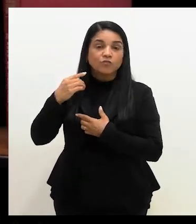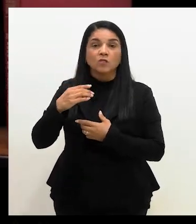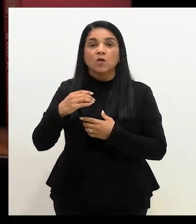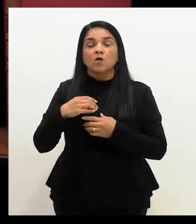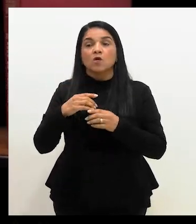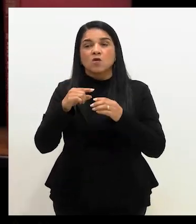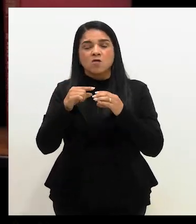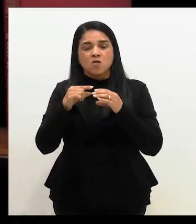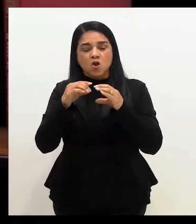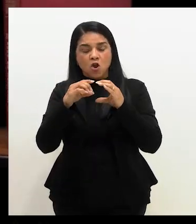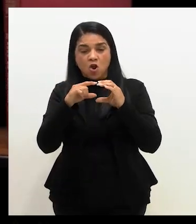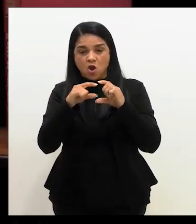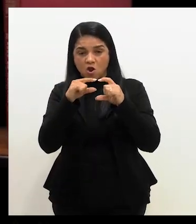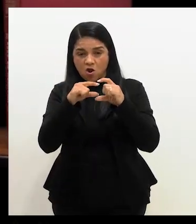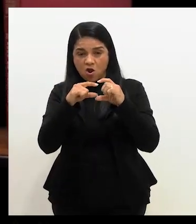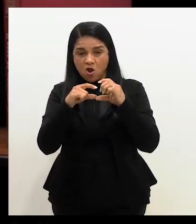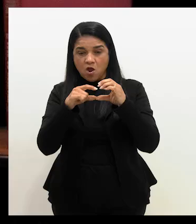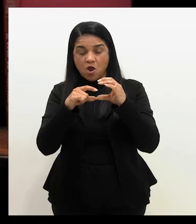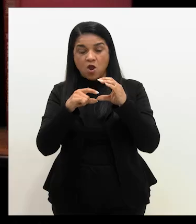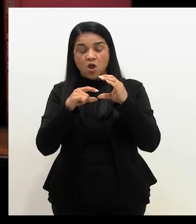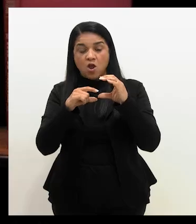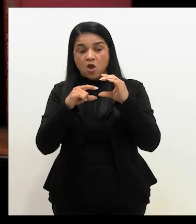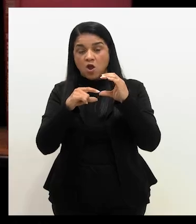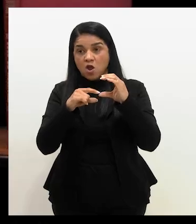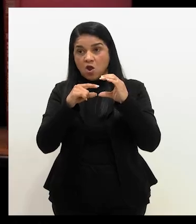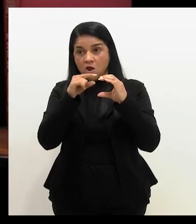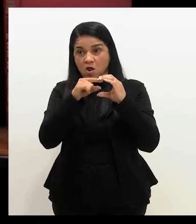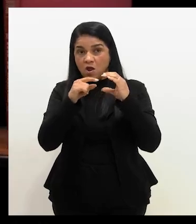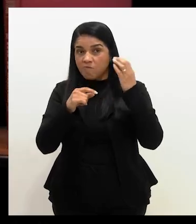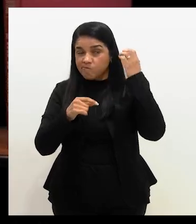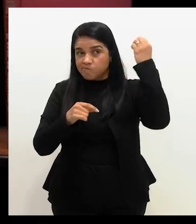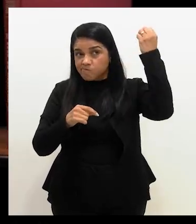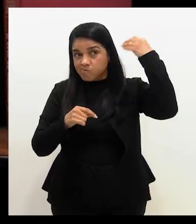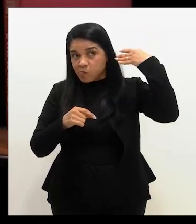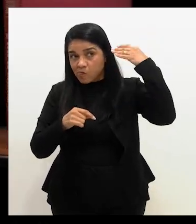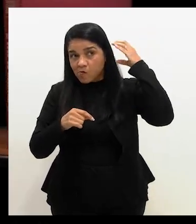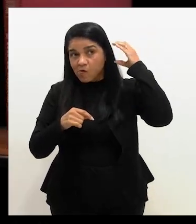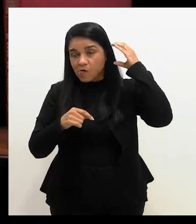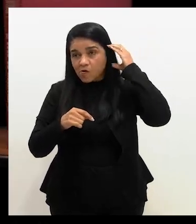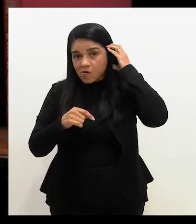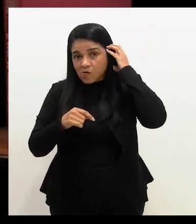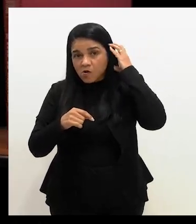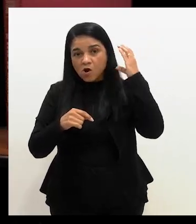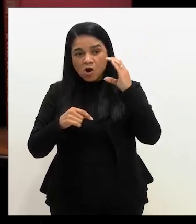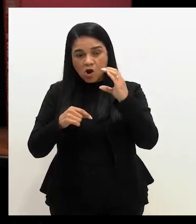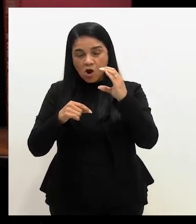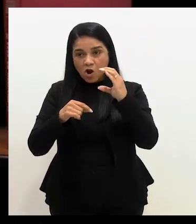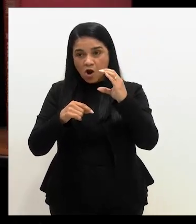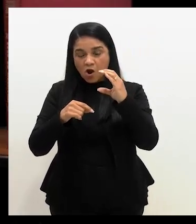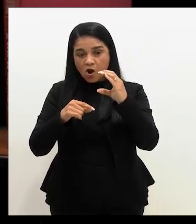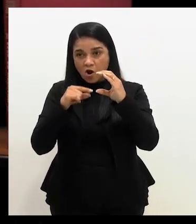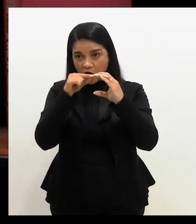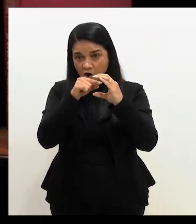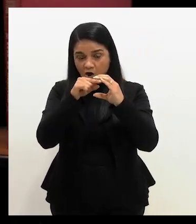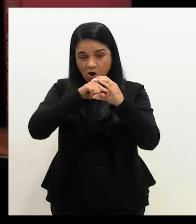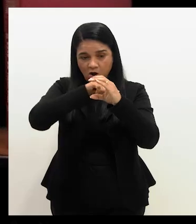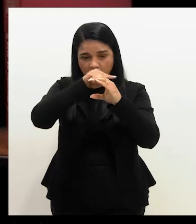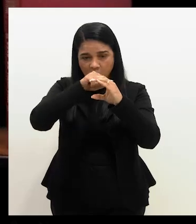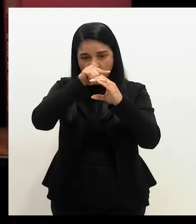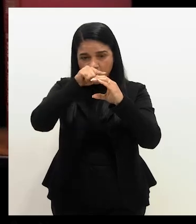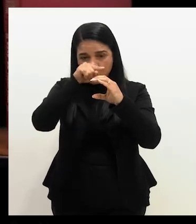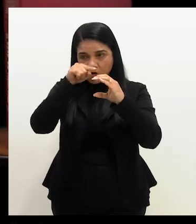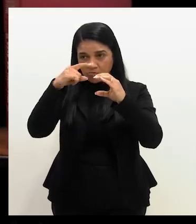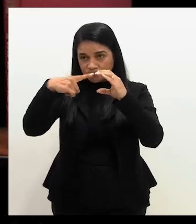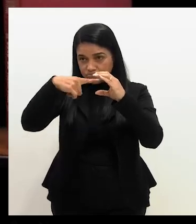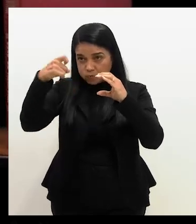auditivo, que é a cóclea, que é o caracolzinho que fica lá no nosso ouvido na parte interna, na orelha interna. A cóclea, ela é tonotópica, que a gente chama.